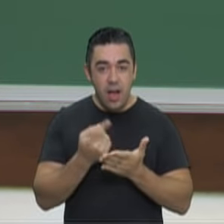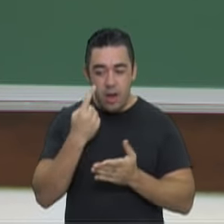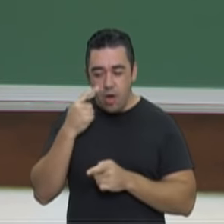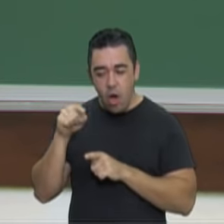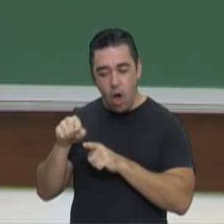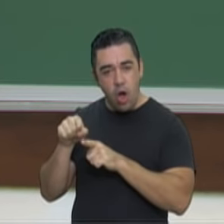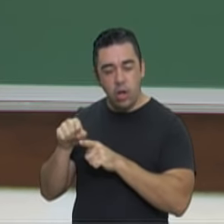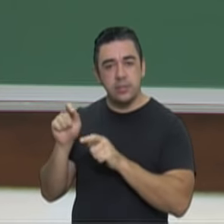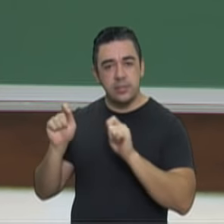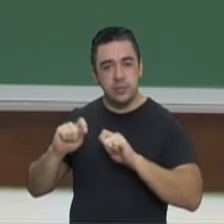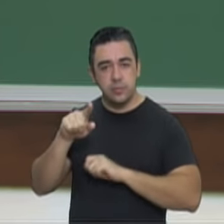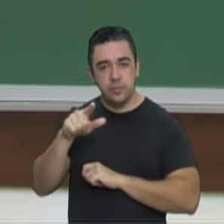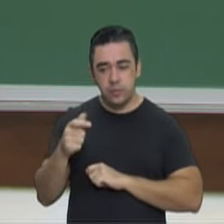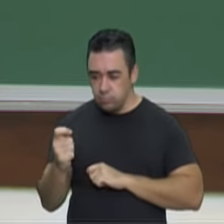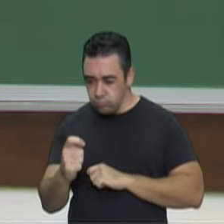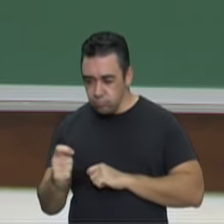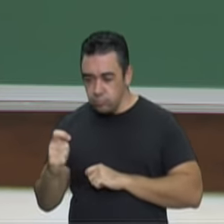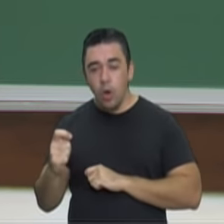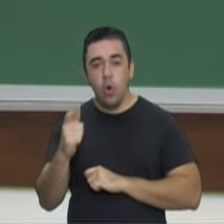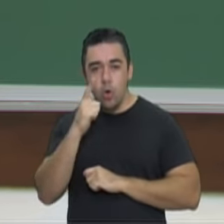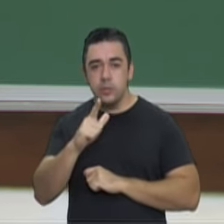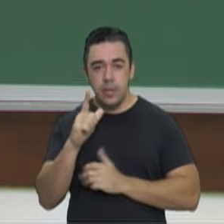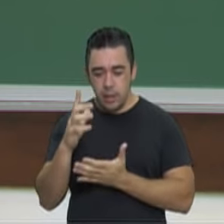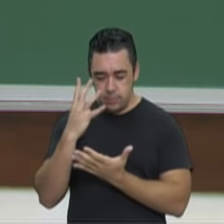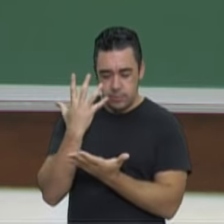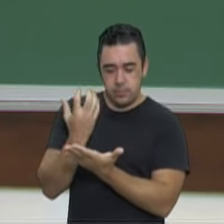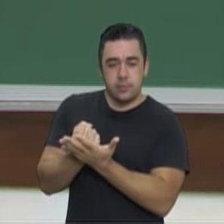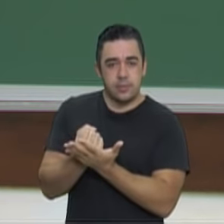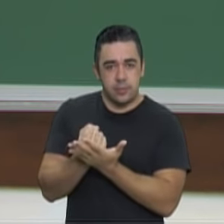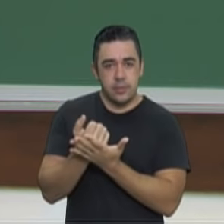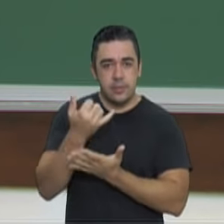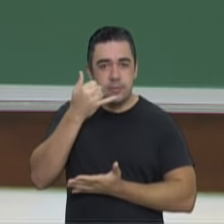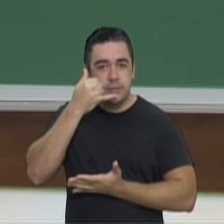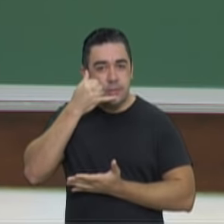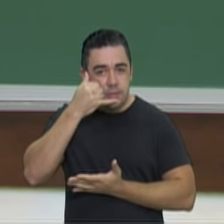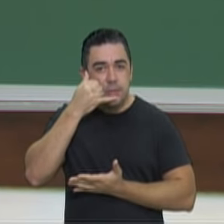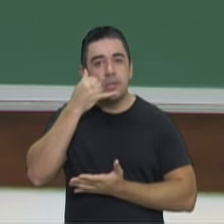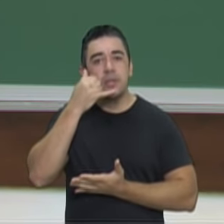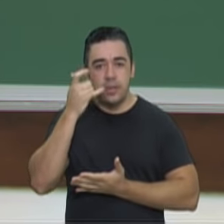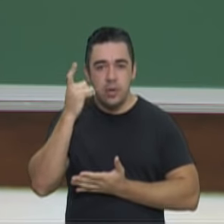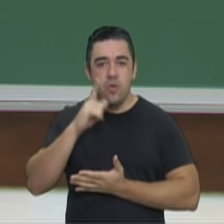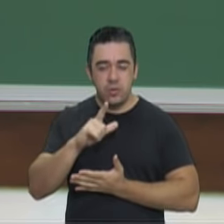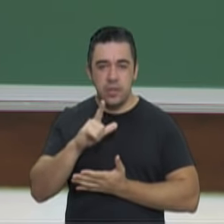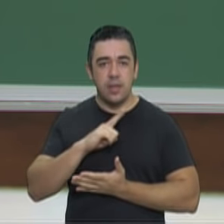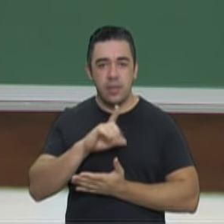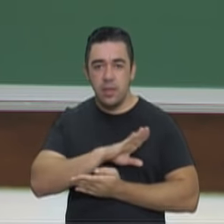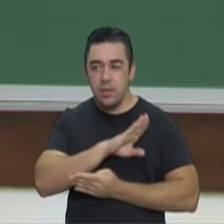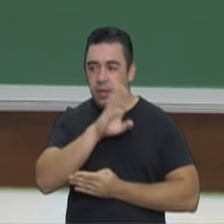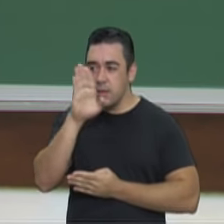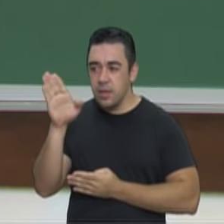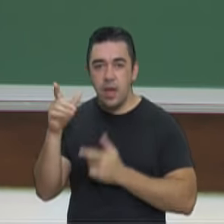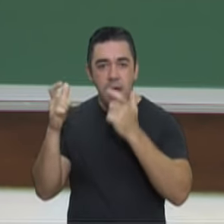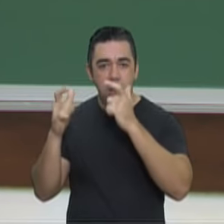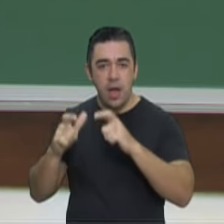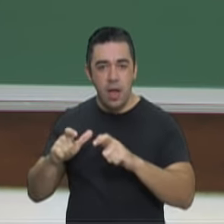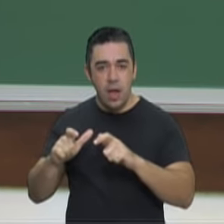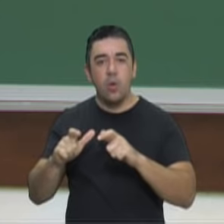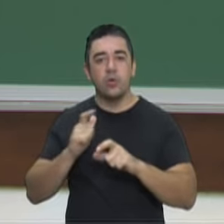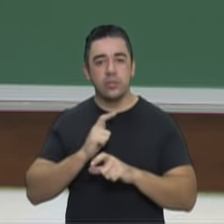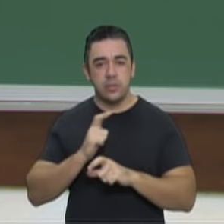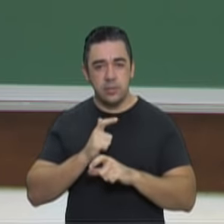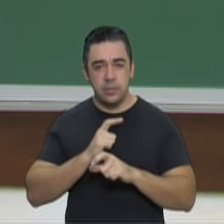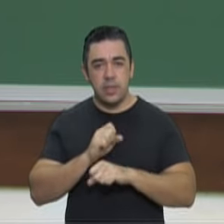você registrar ele, porque lá, quando você clicar nesse QR Code, você vai ser direcionado para o canal da